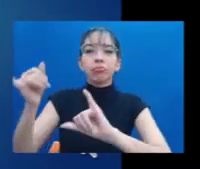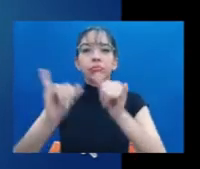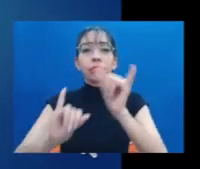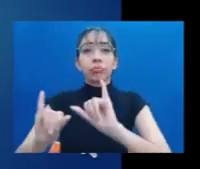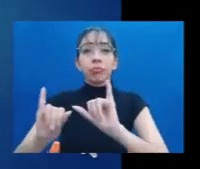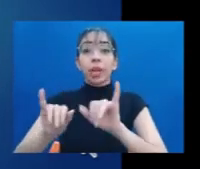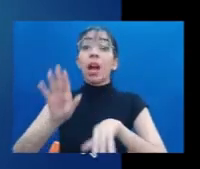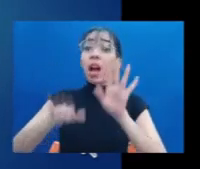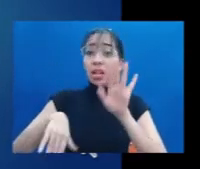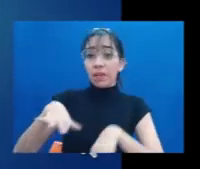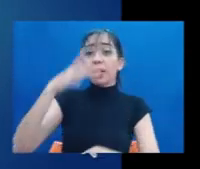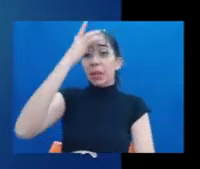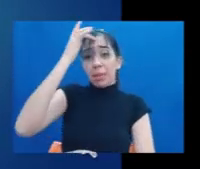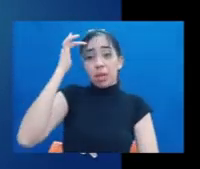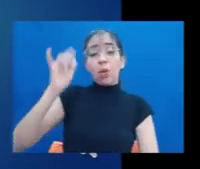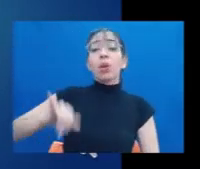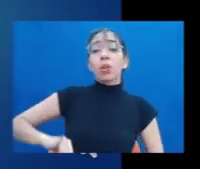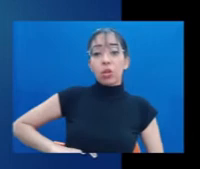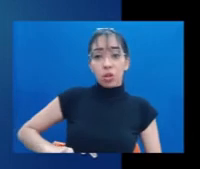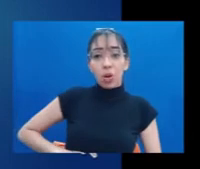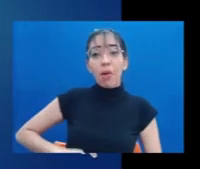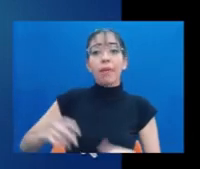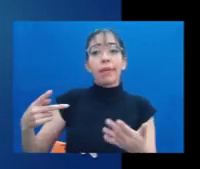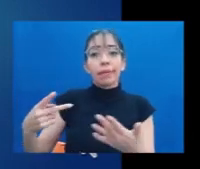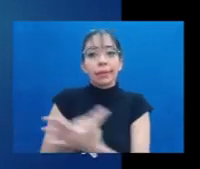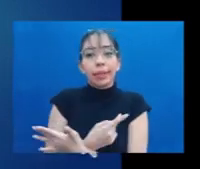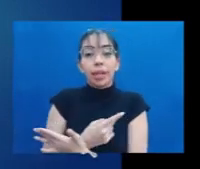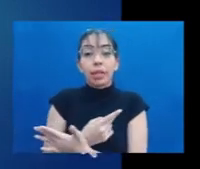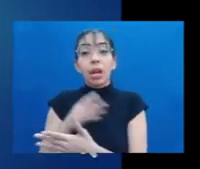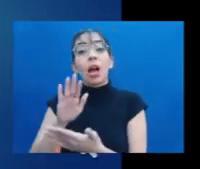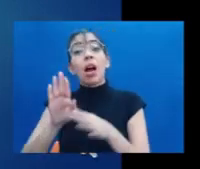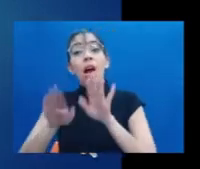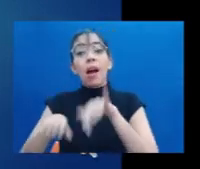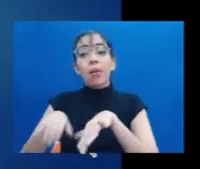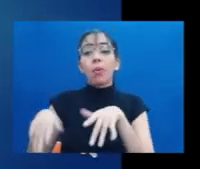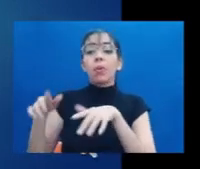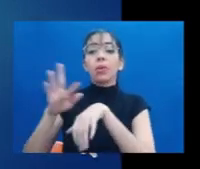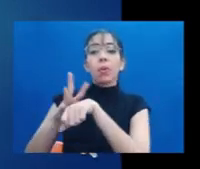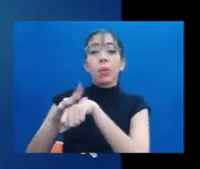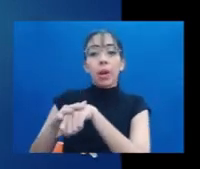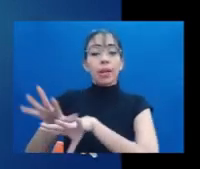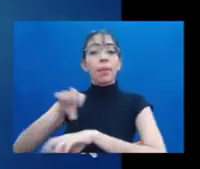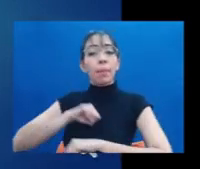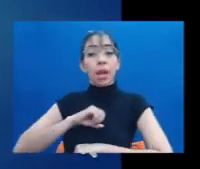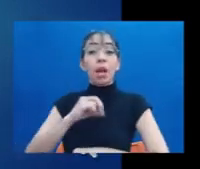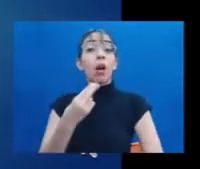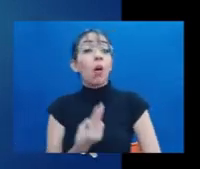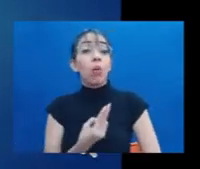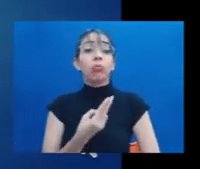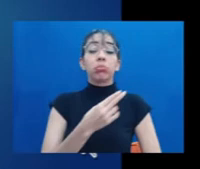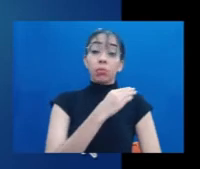laboratórios, muitas vezes com vítimas, com pessoas que têm sequelas muito graves e outras que vêm a óbito. Por que esses